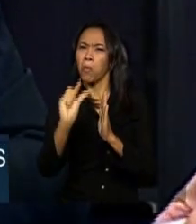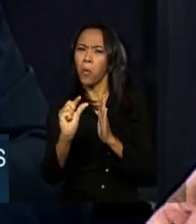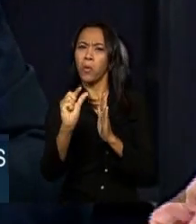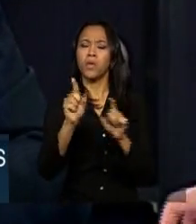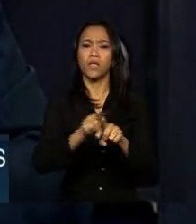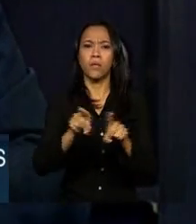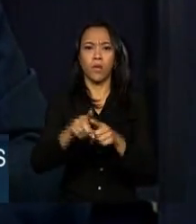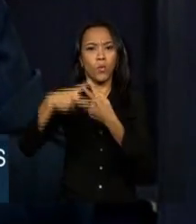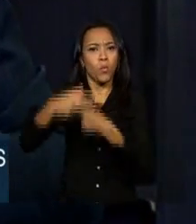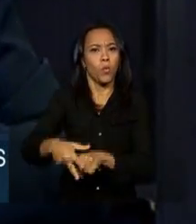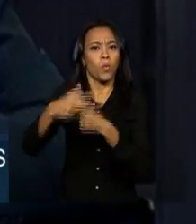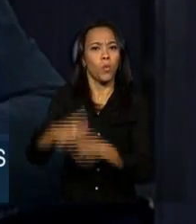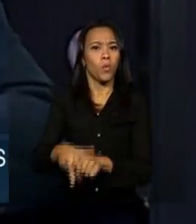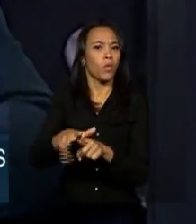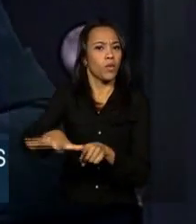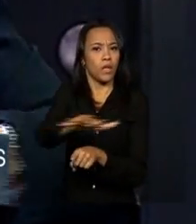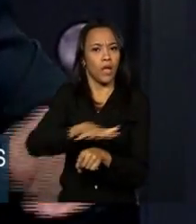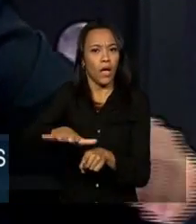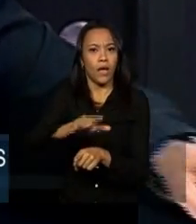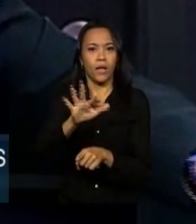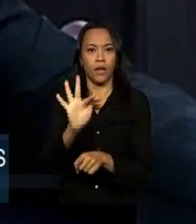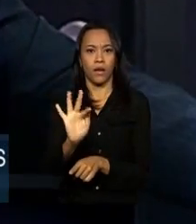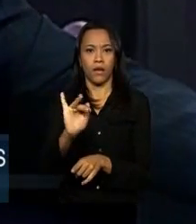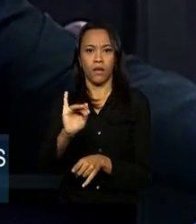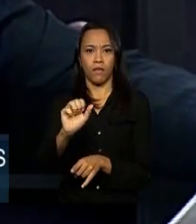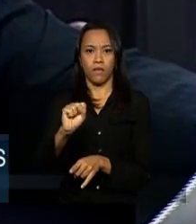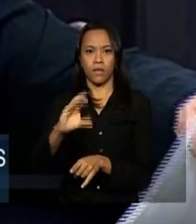não nós estamos considerando